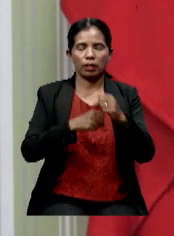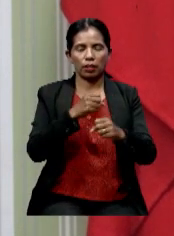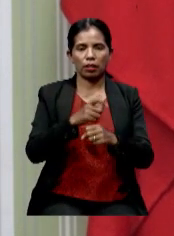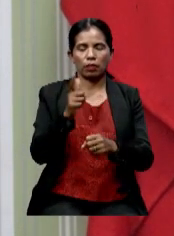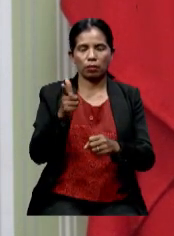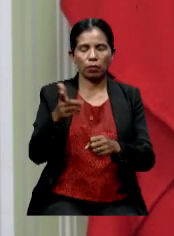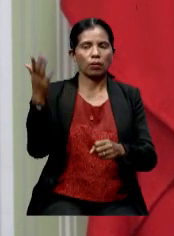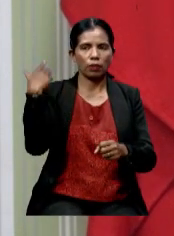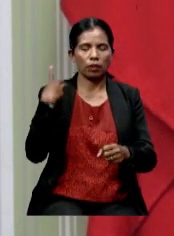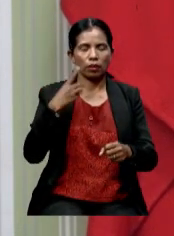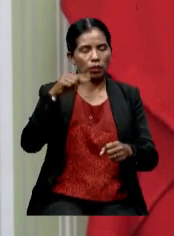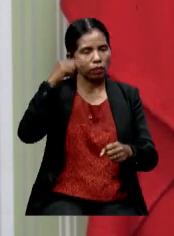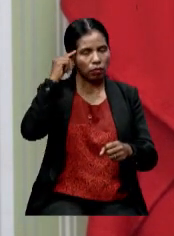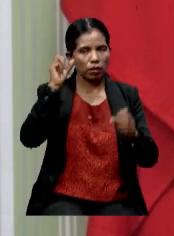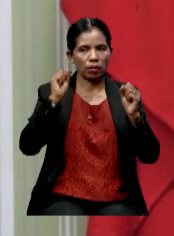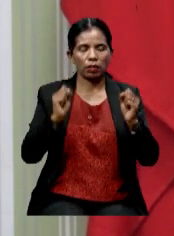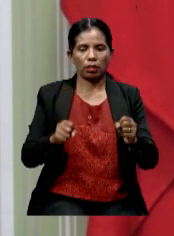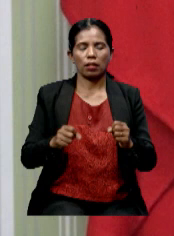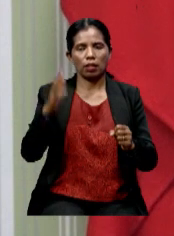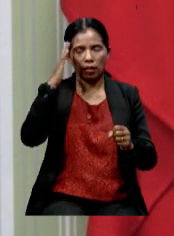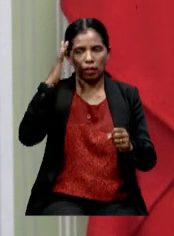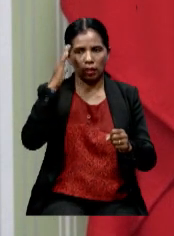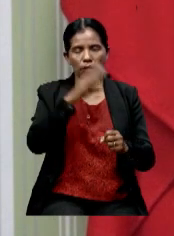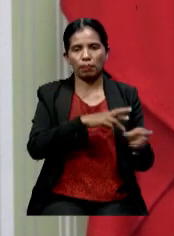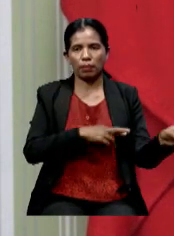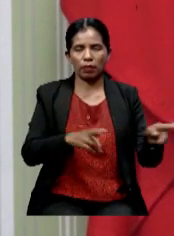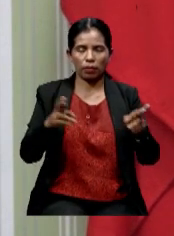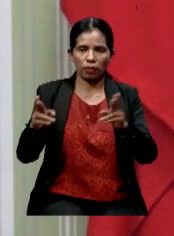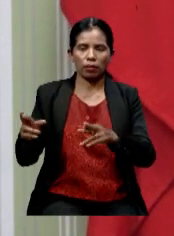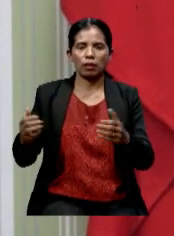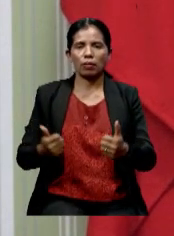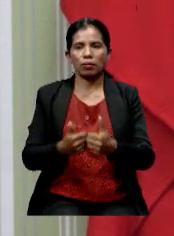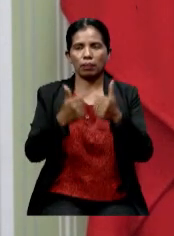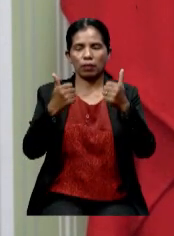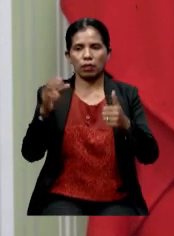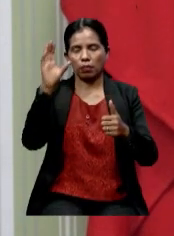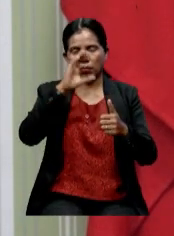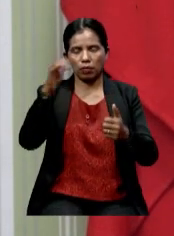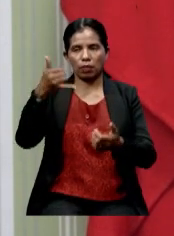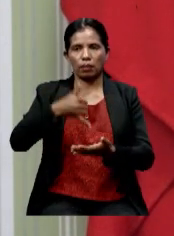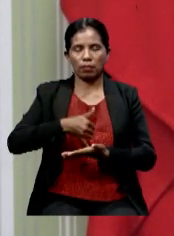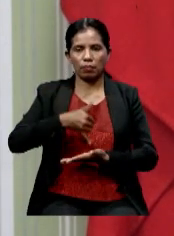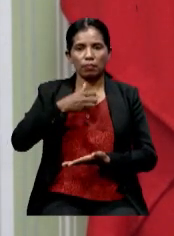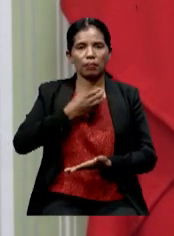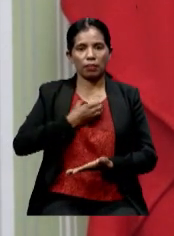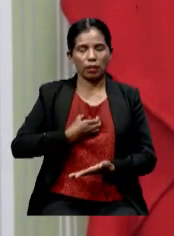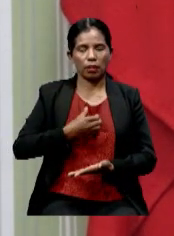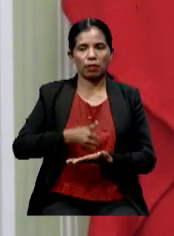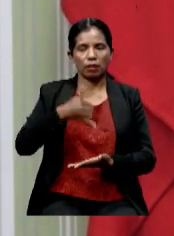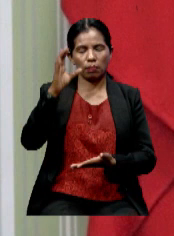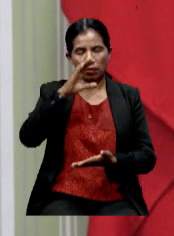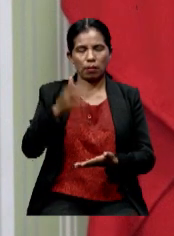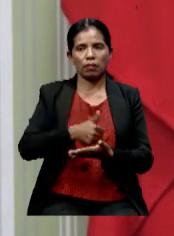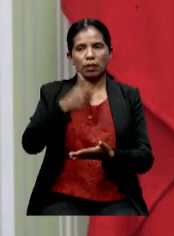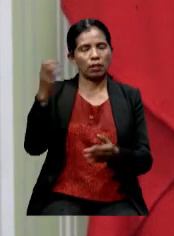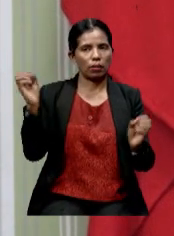federasan sira no atleta sira tenki konsienti. No pronto ona atu kompete. Ba buka medaya, buka menang. La oso na tempo atu